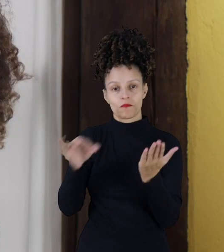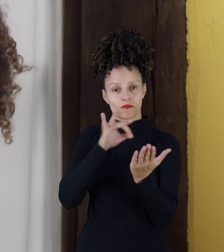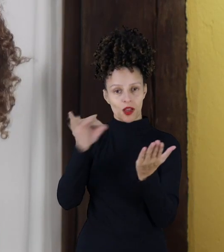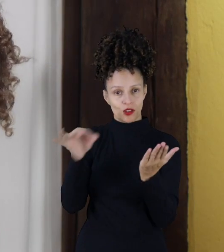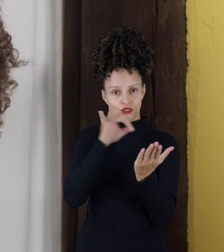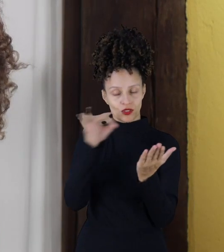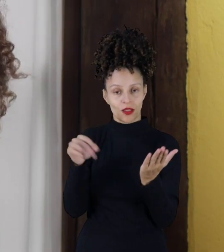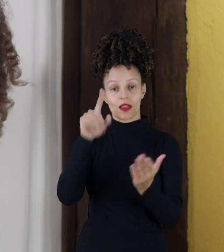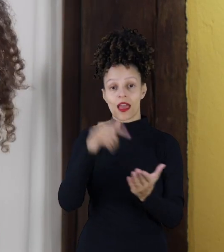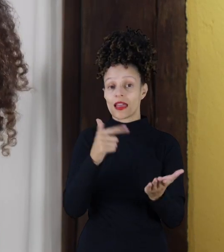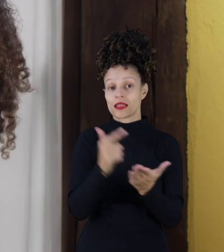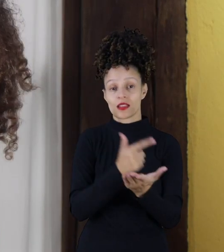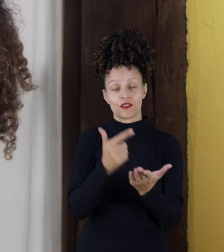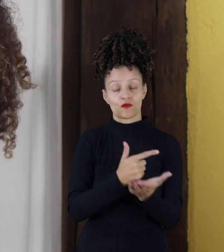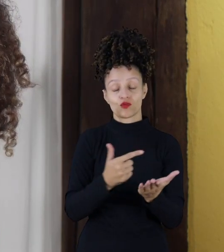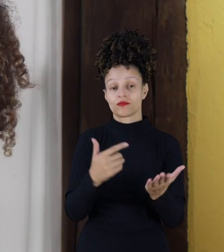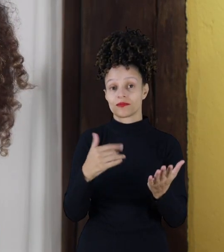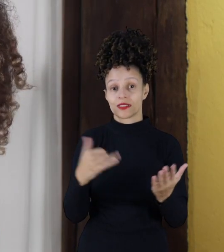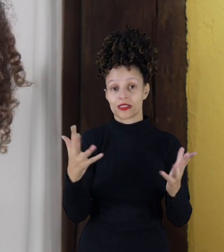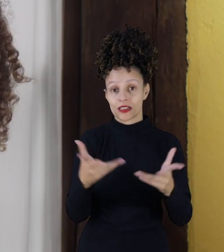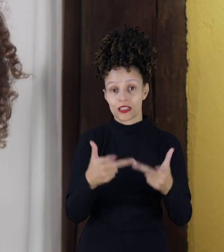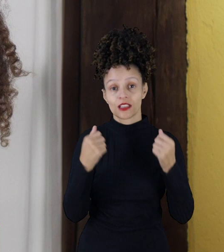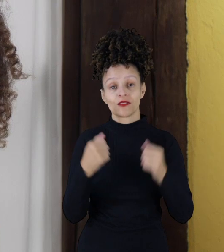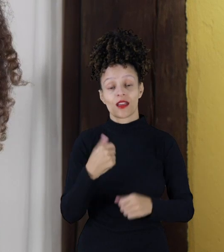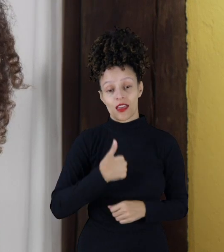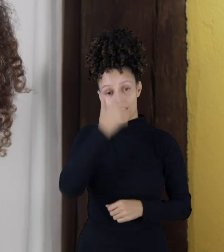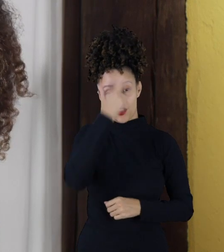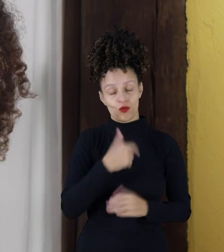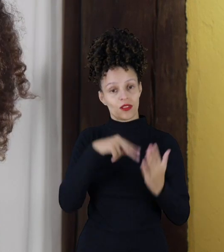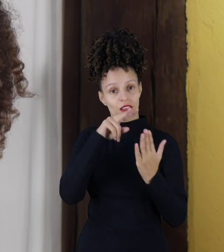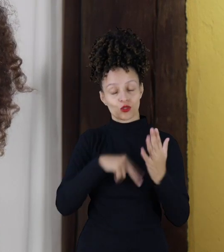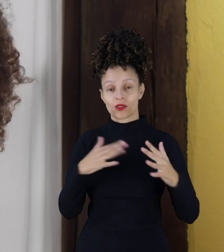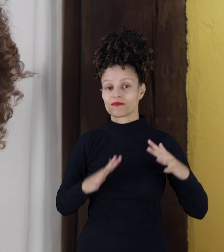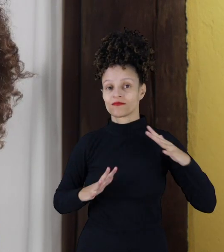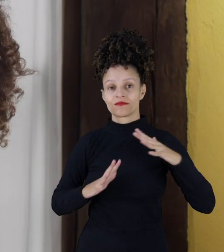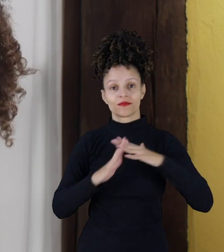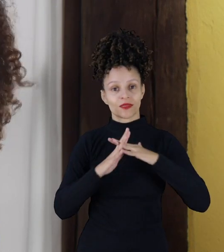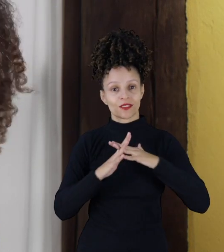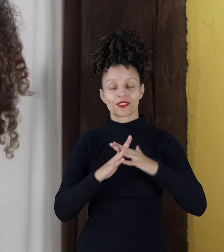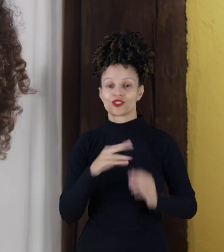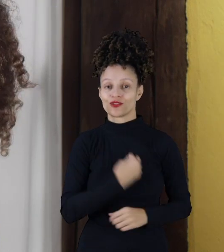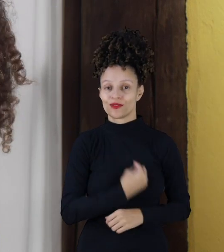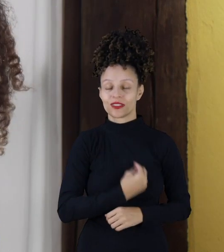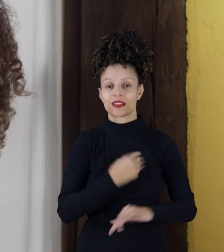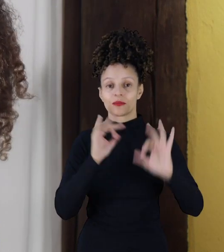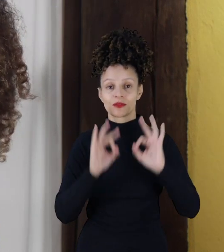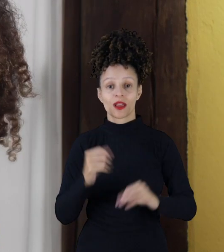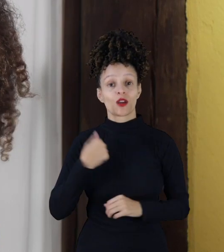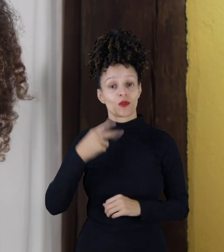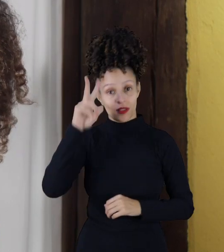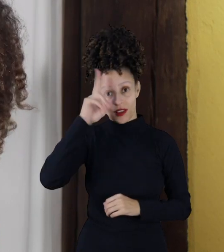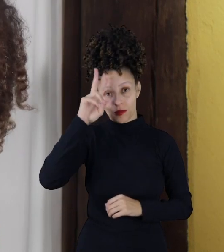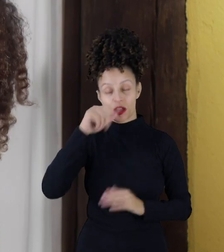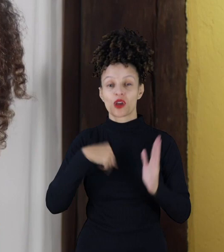1000 páginas e é um livro incrível que foi, como leitora, assim, foi um atravessamento de